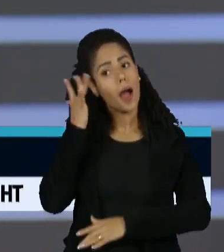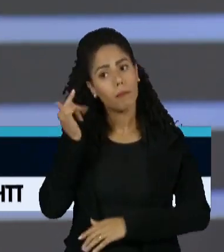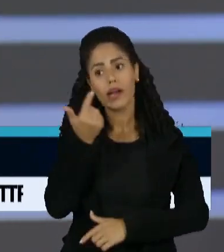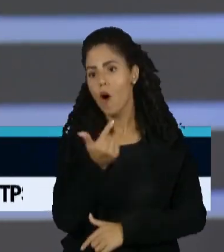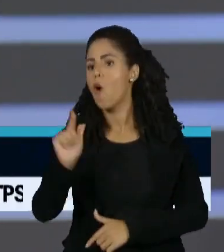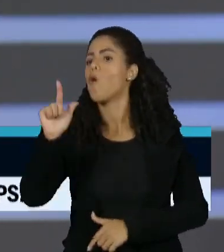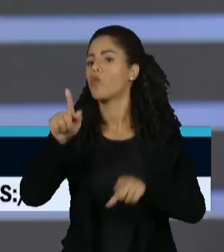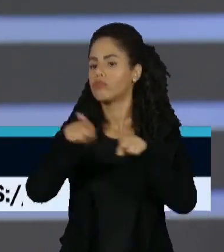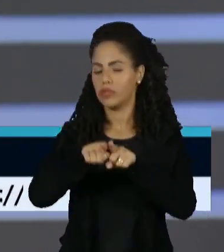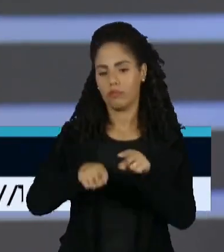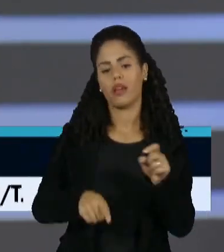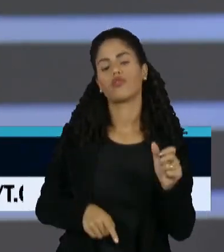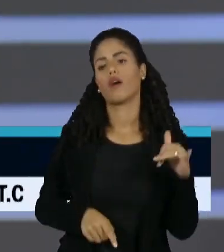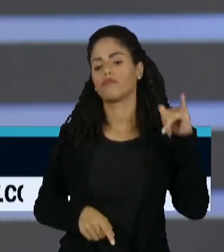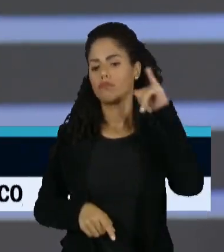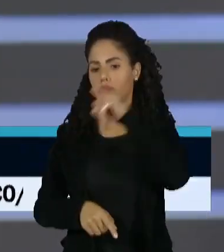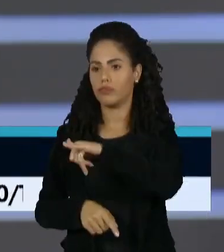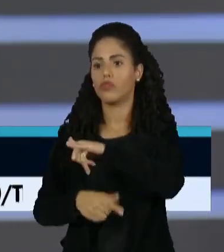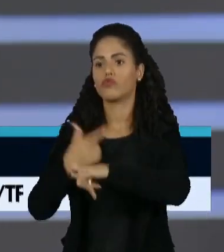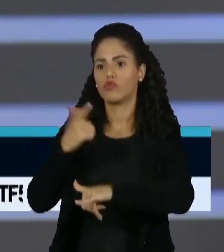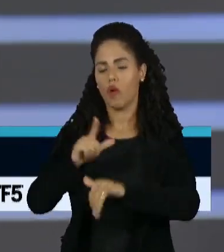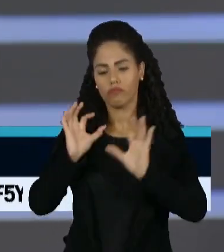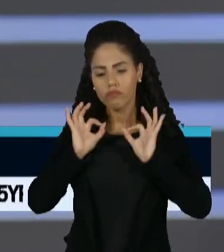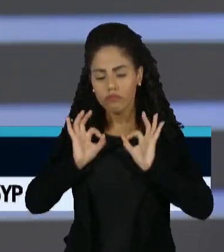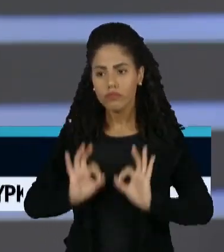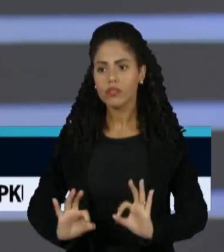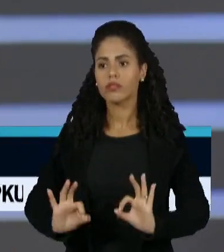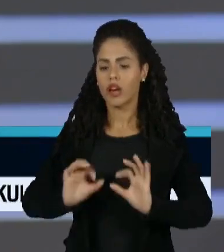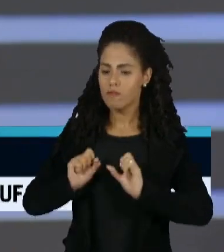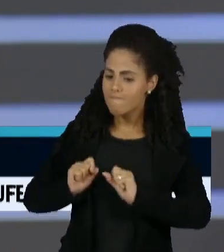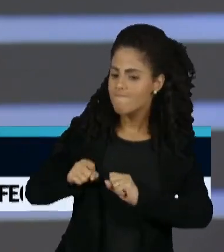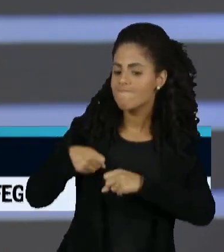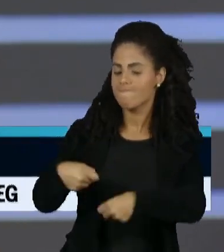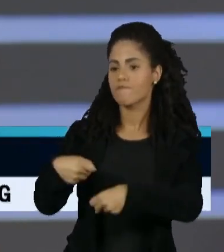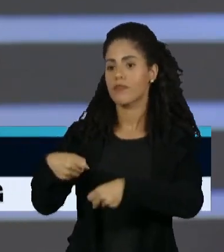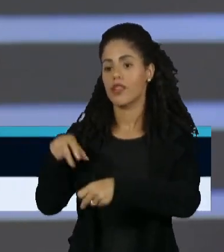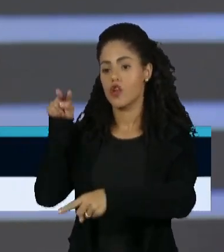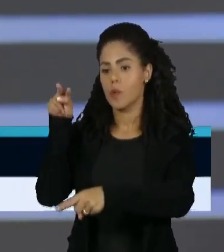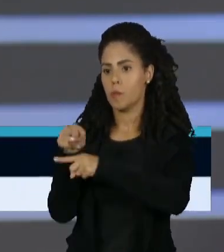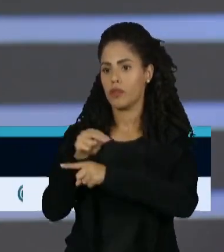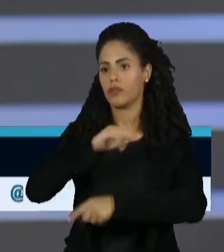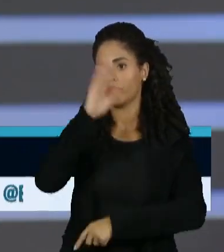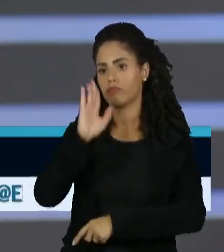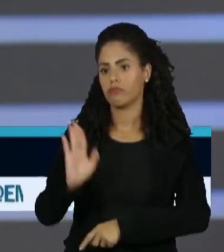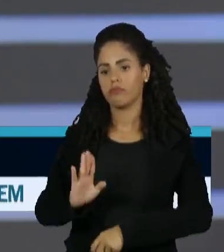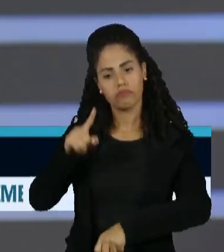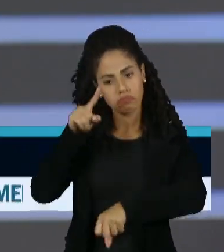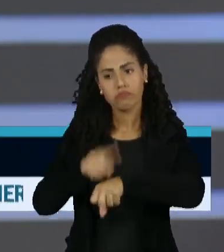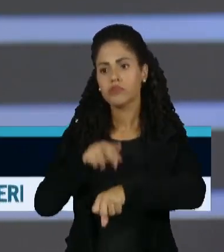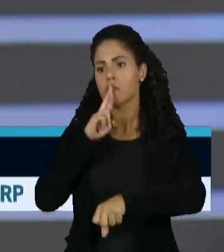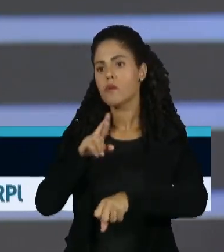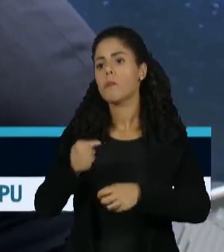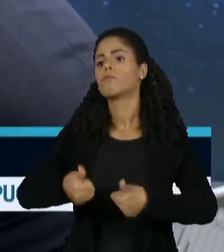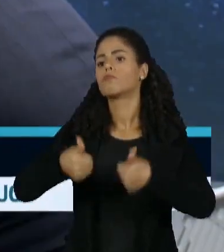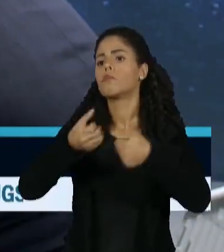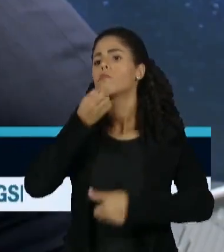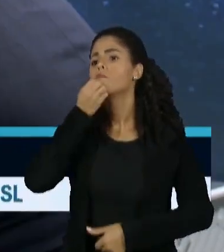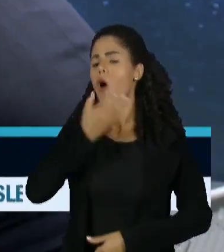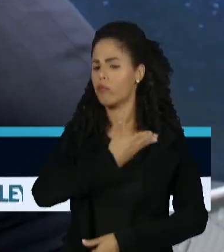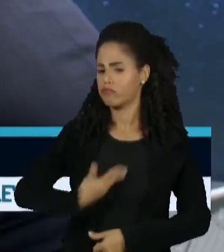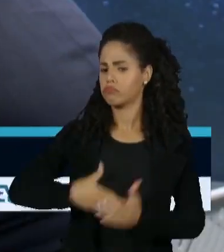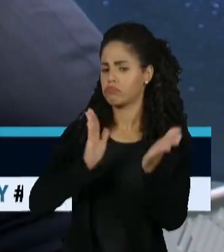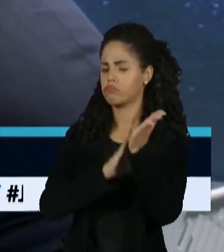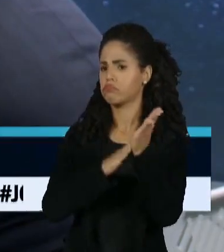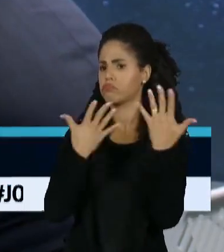outro. Então, no campo diplomático, em defesa dos cidadãos do Brasil, o governo agiu certo e agiu